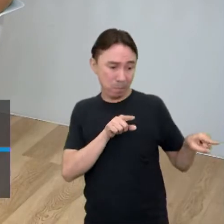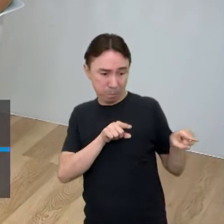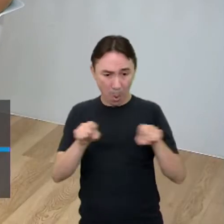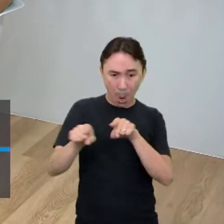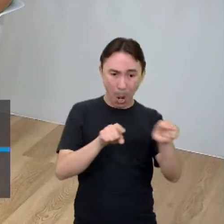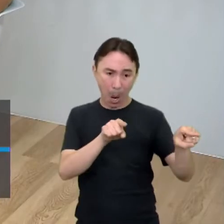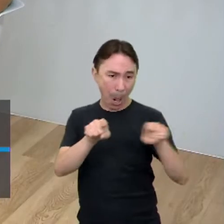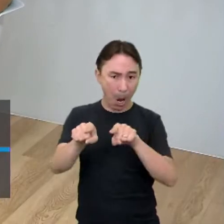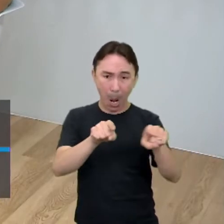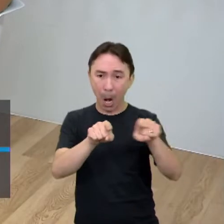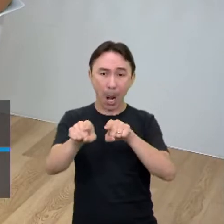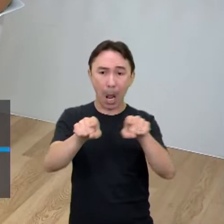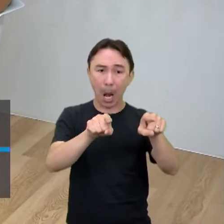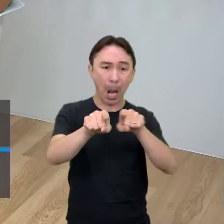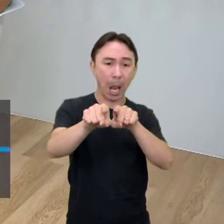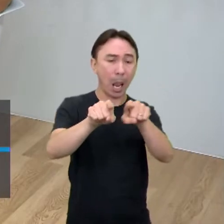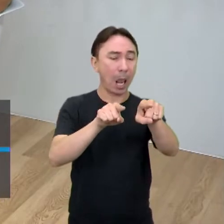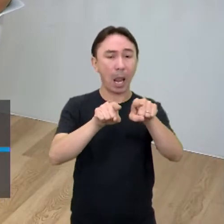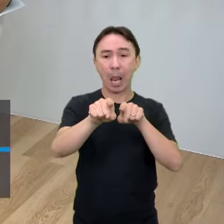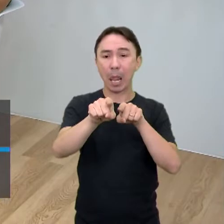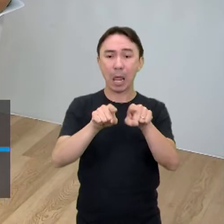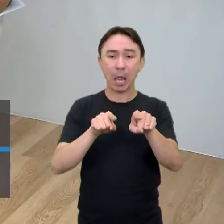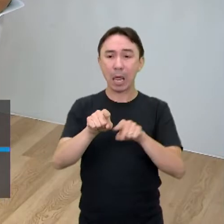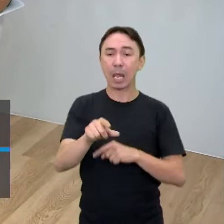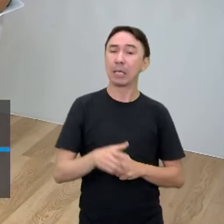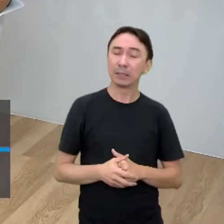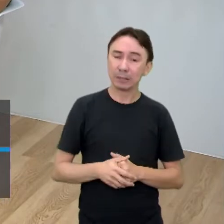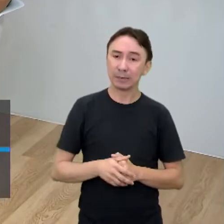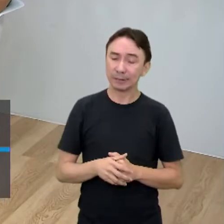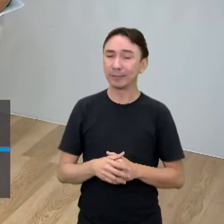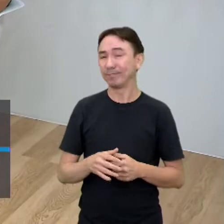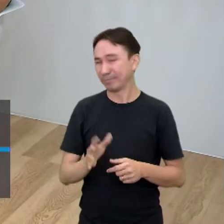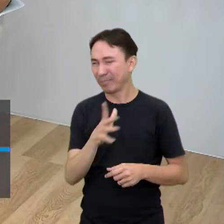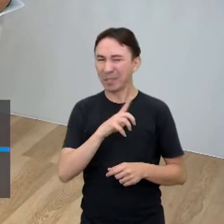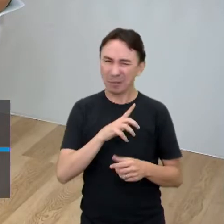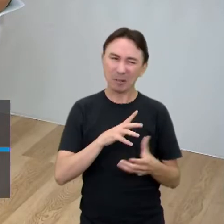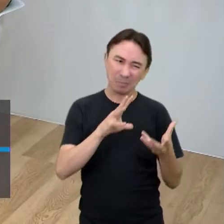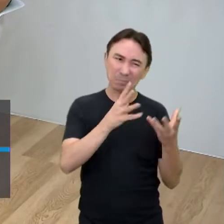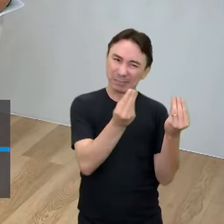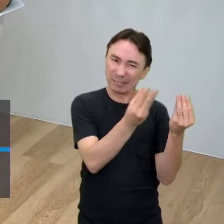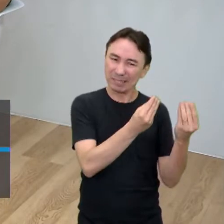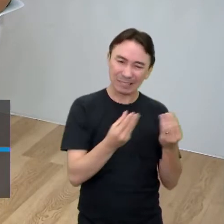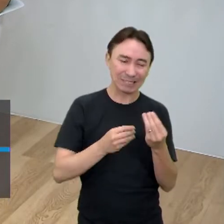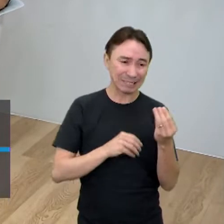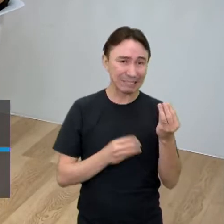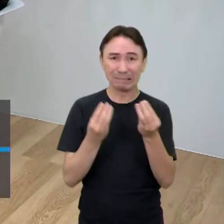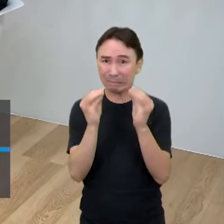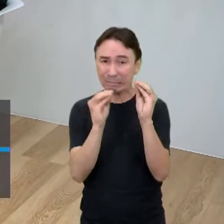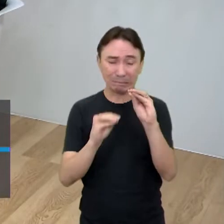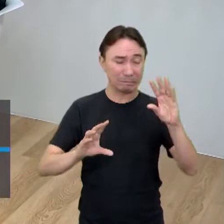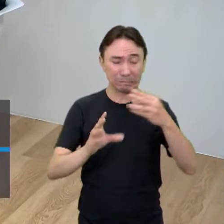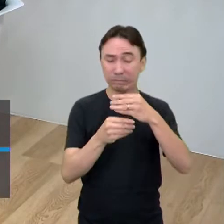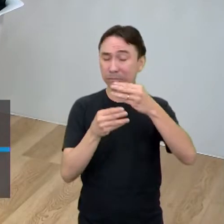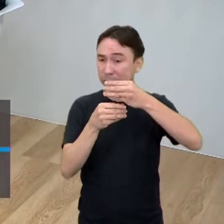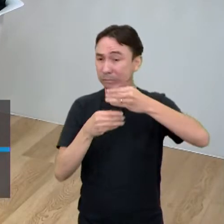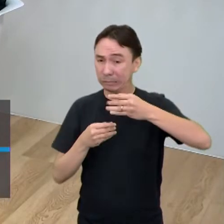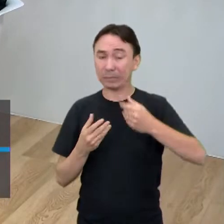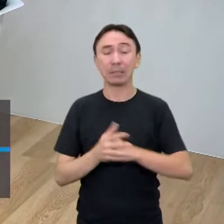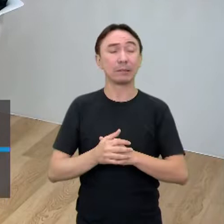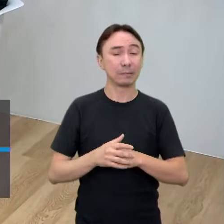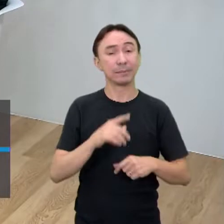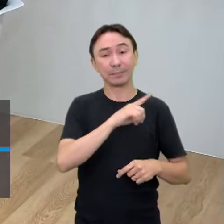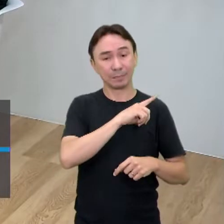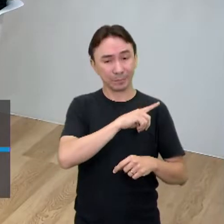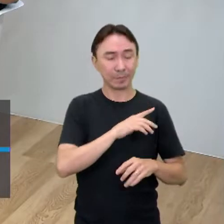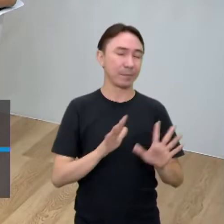essas coisas, né? Porque eu acho que até vale a pena fazer essa diferenciação, porque Assim, eu